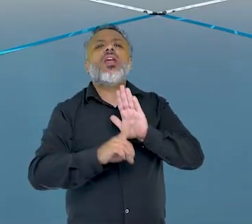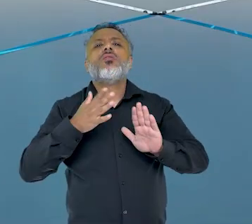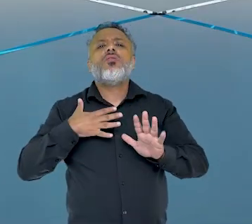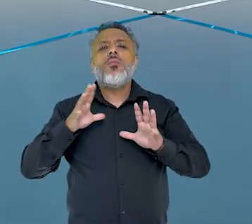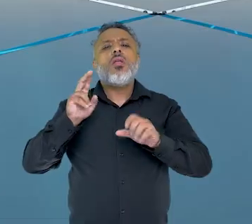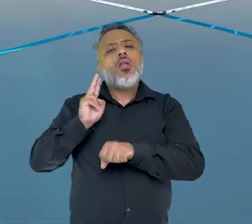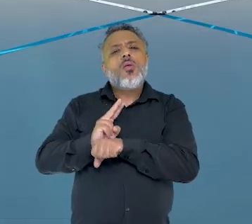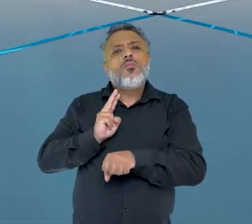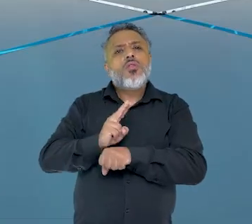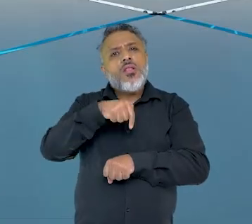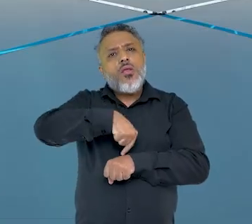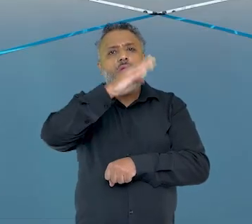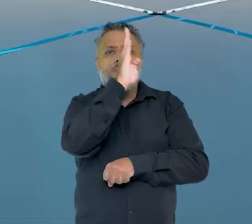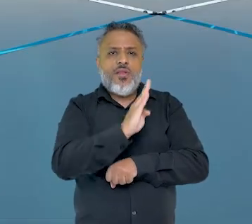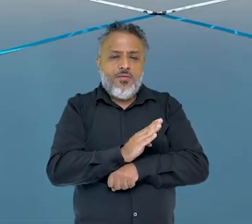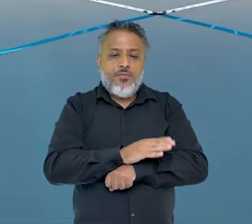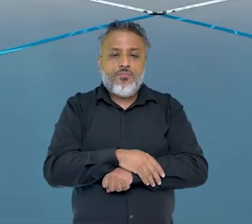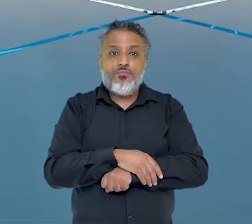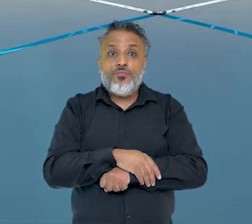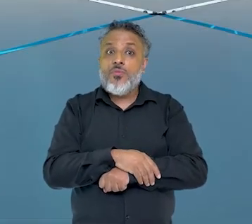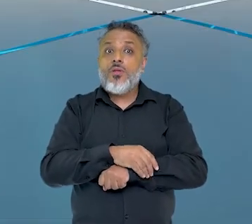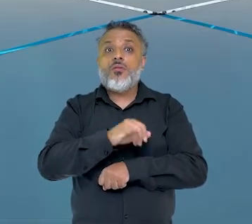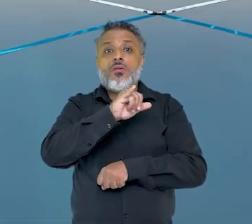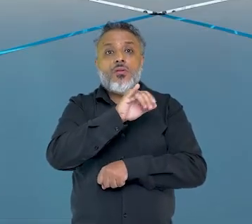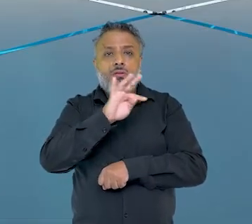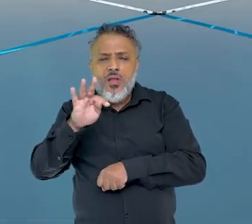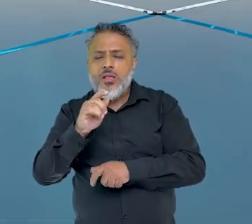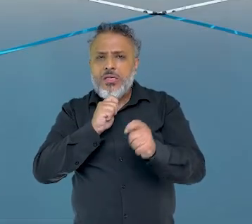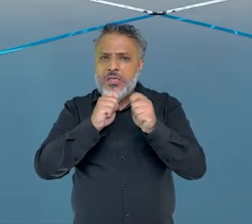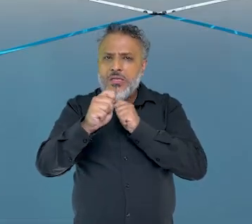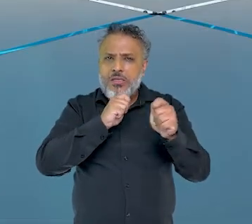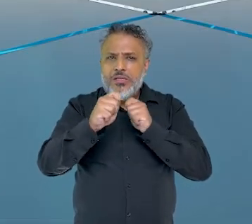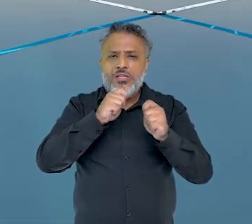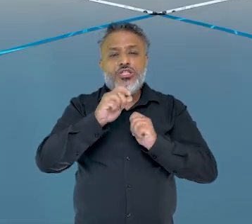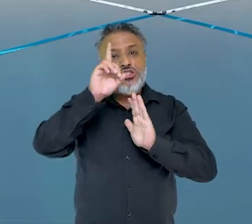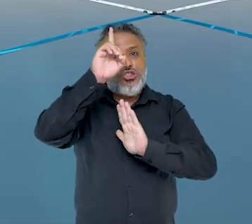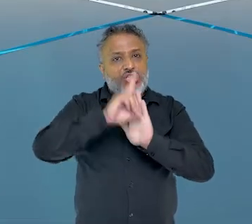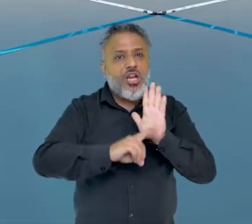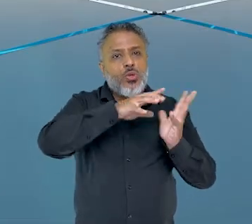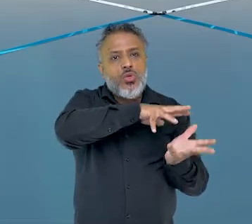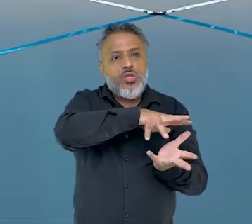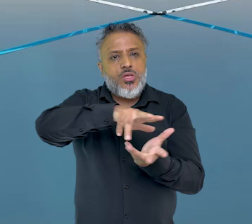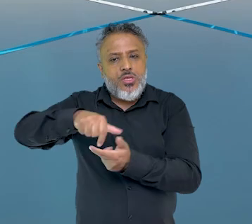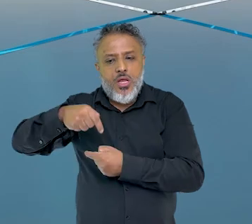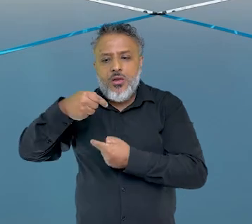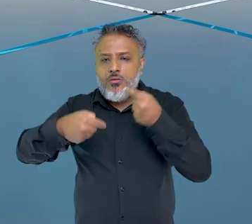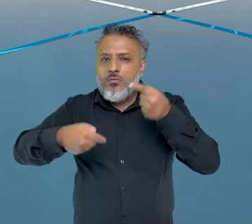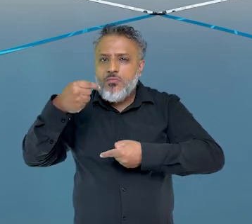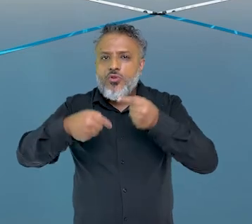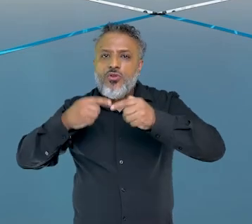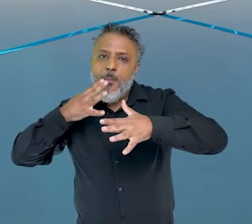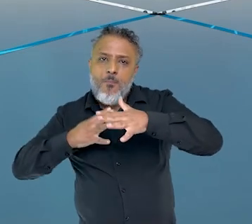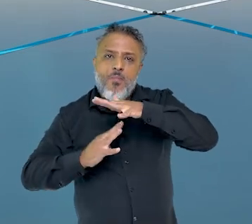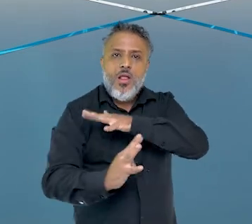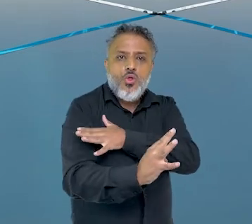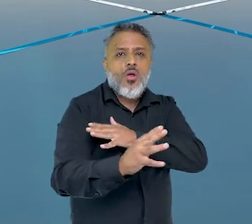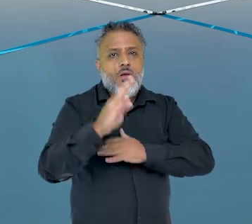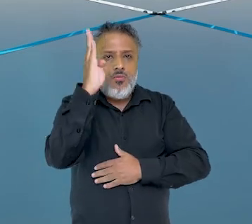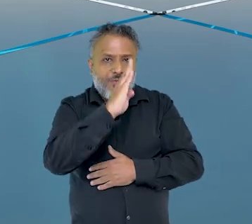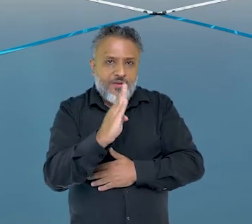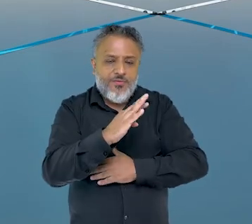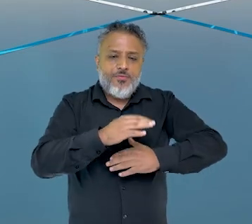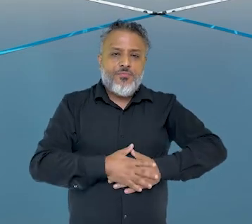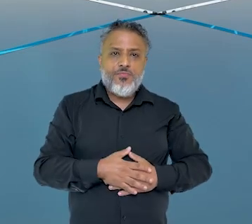Brasil. No IT Entrevista, especialista em direito internacional fala sobre a política migratória brasileira.